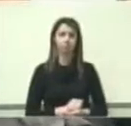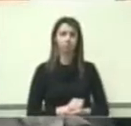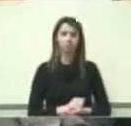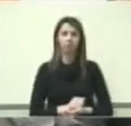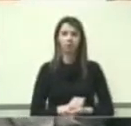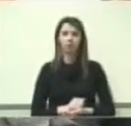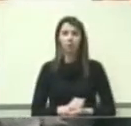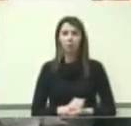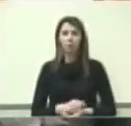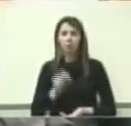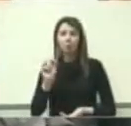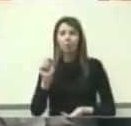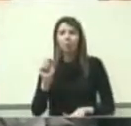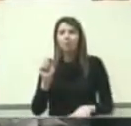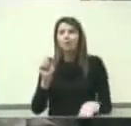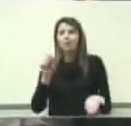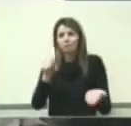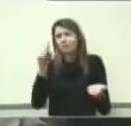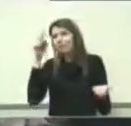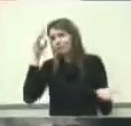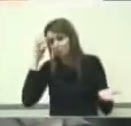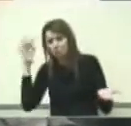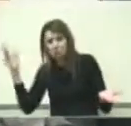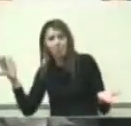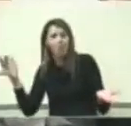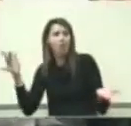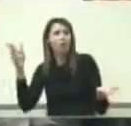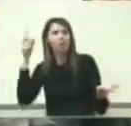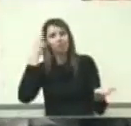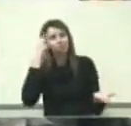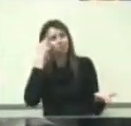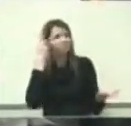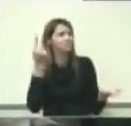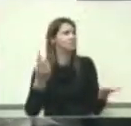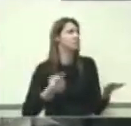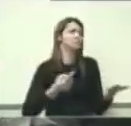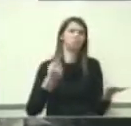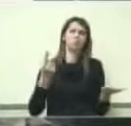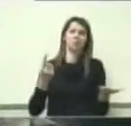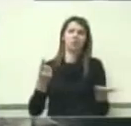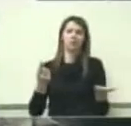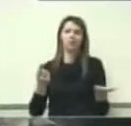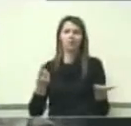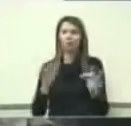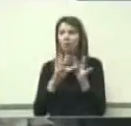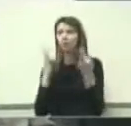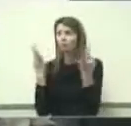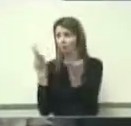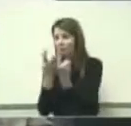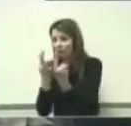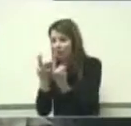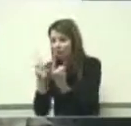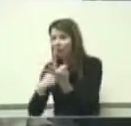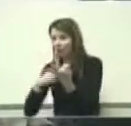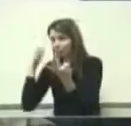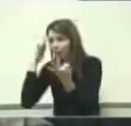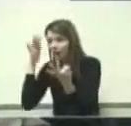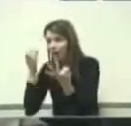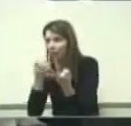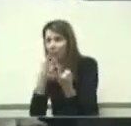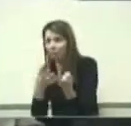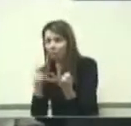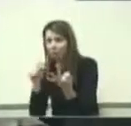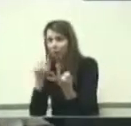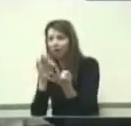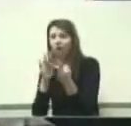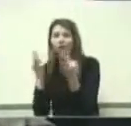e aquilo que você sonhou desejou para sua vida para para sua família já que o culto fala em família